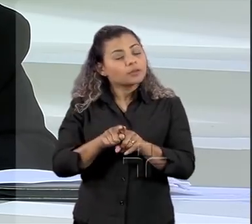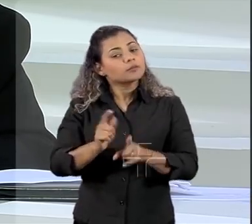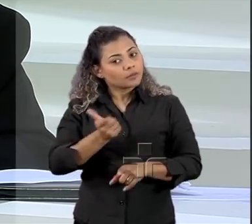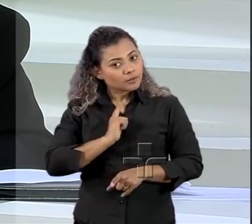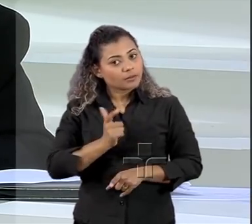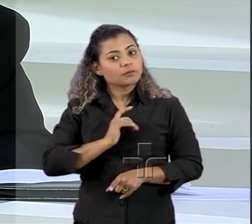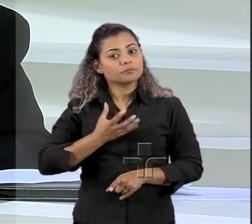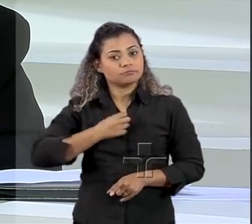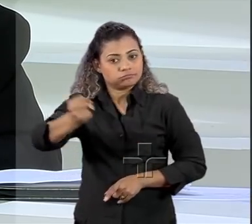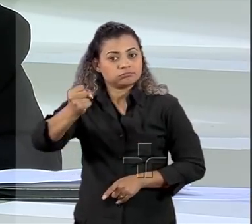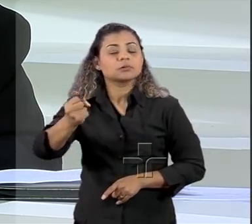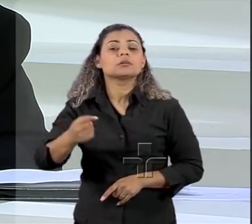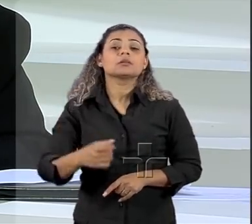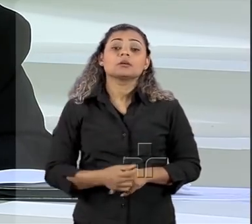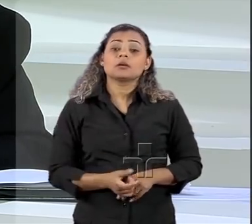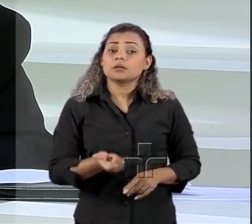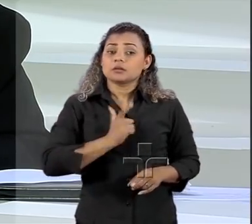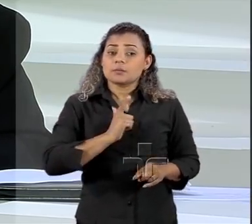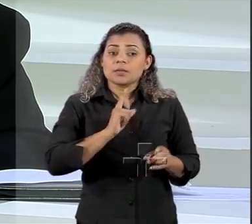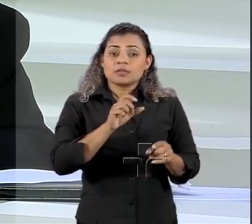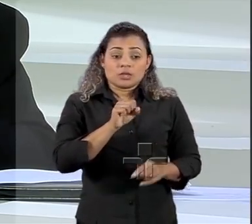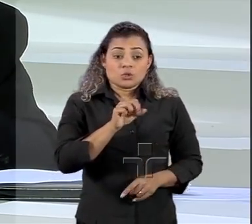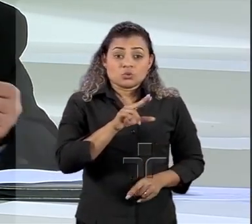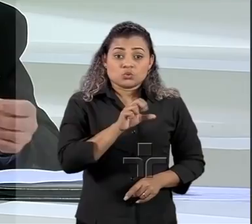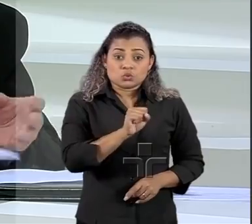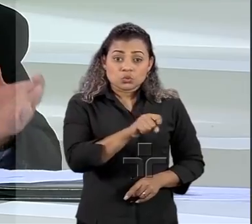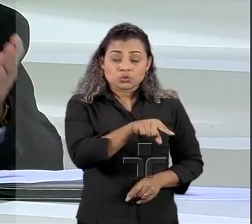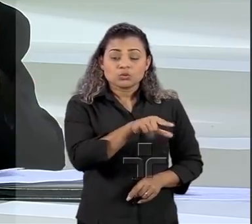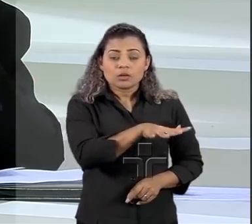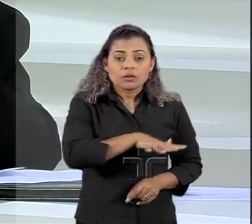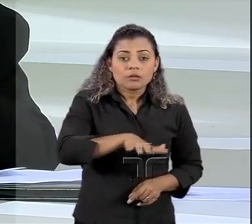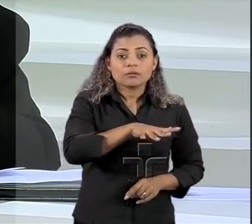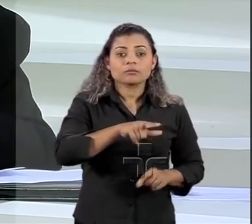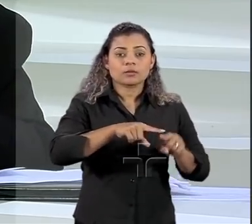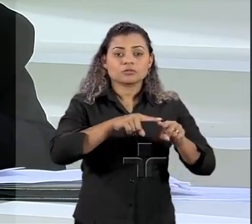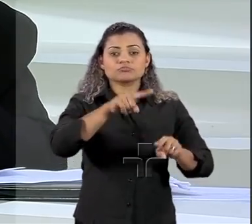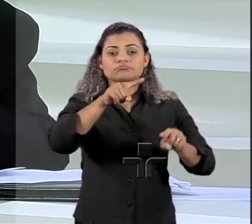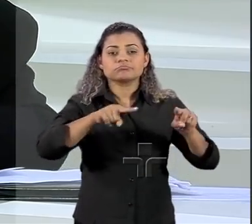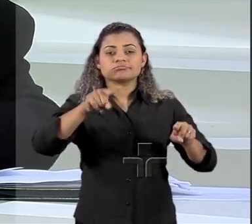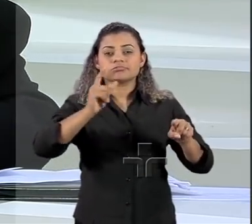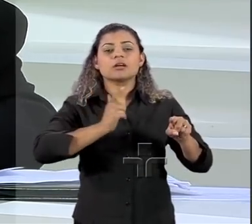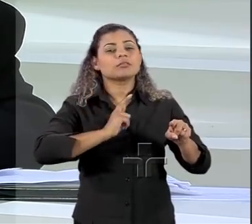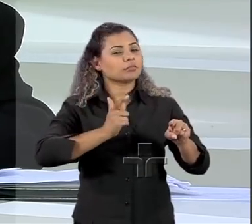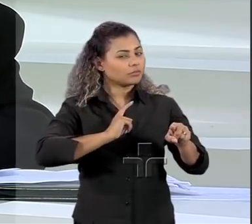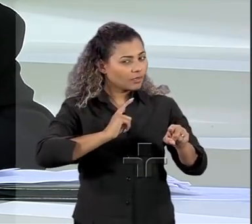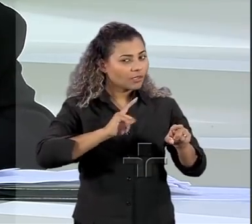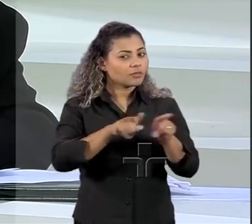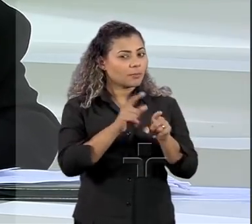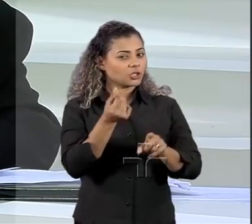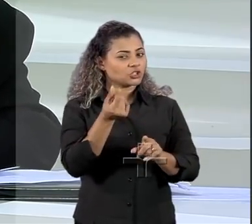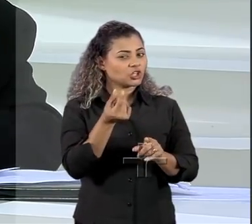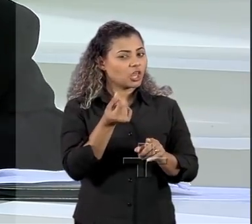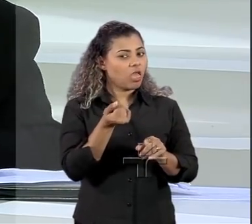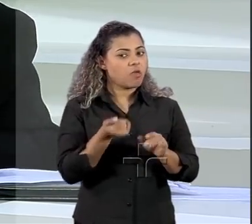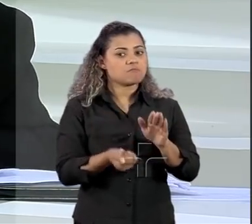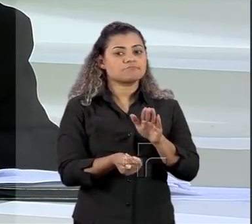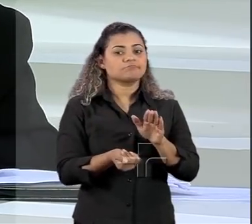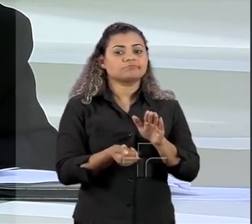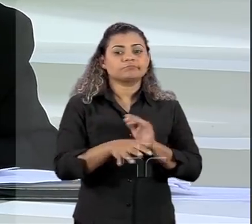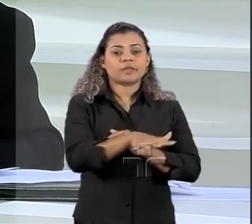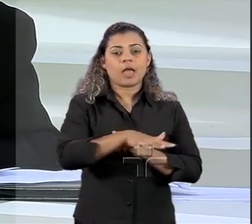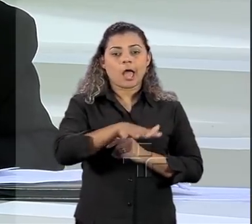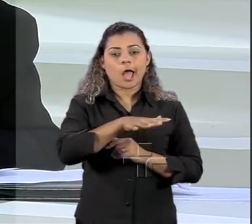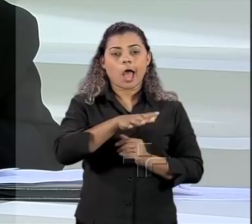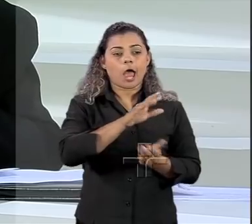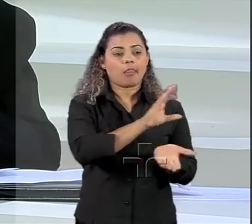Apoio, controle e auditoria do SUS para os diferentes níveis, porque nós também temos desvios de dinheiro na saúde